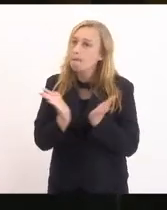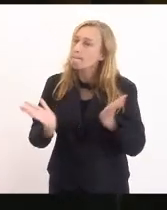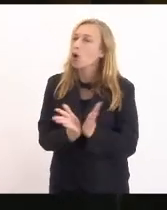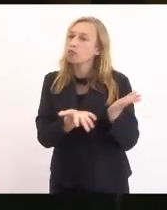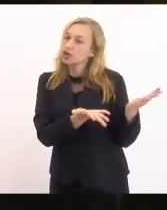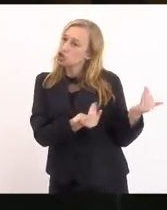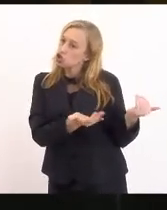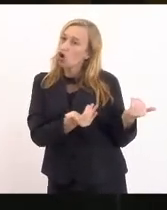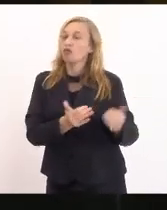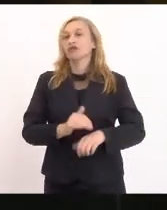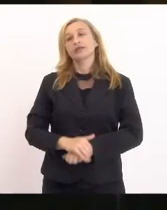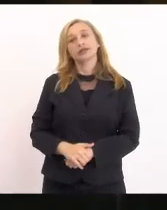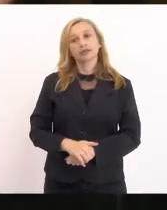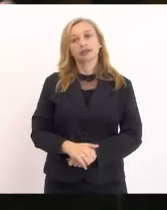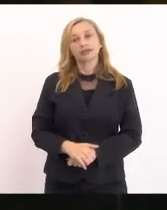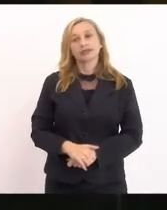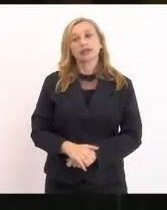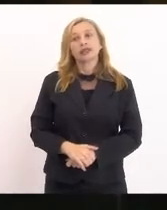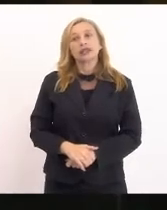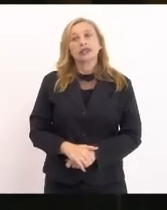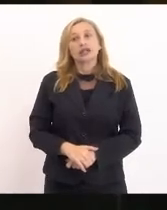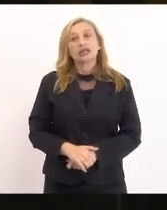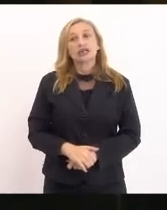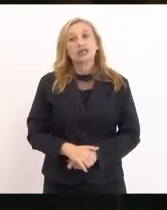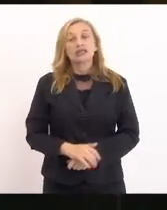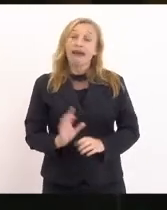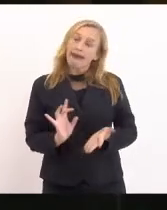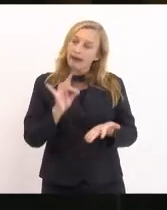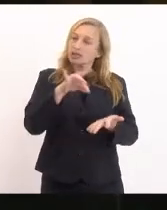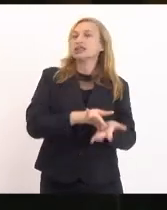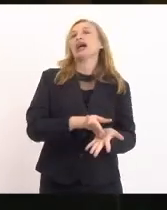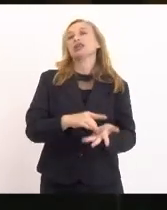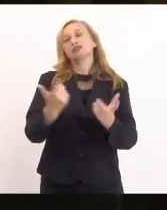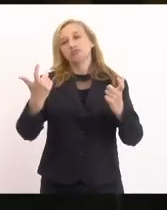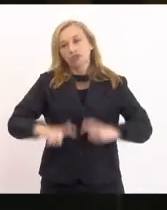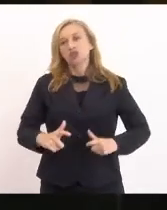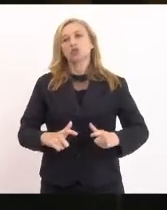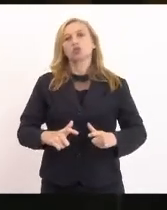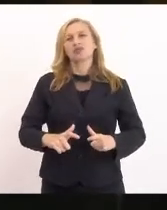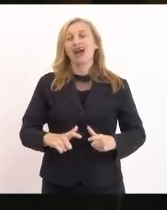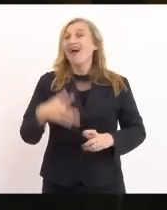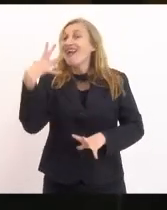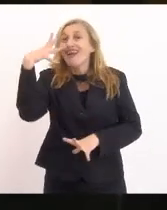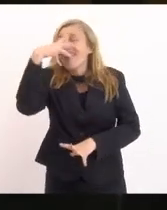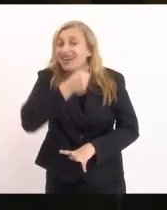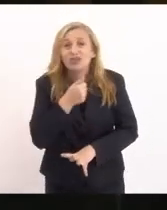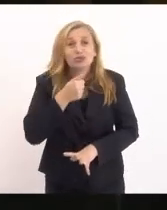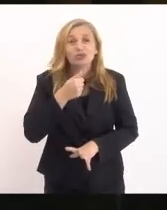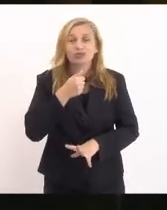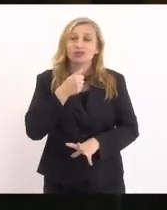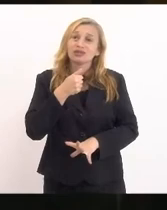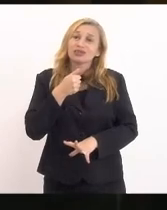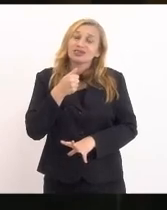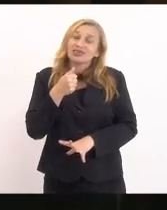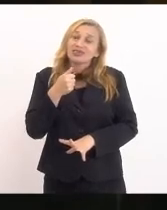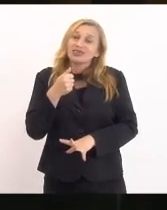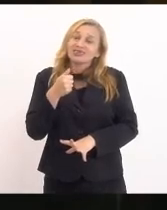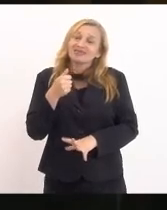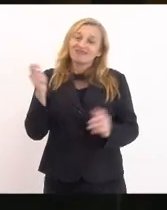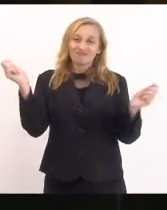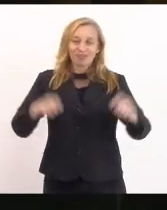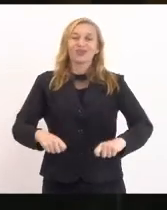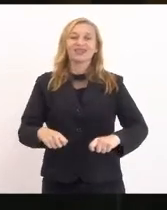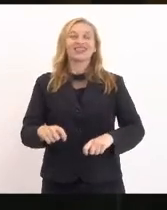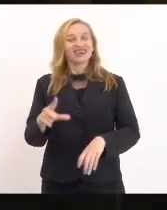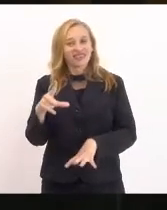jovens, enfim. Essa é a crônica, essa é a resenha desse lugar tão lindo, tão cheio de